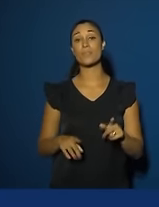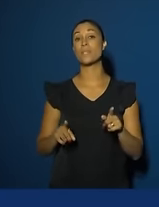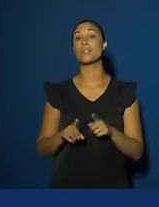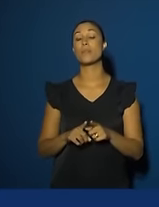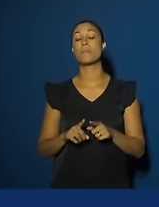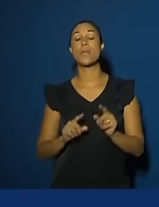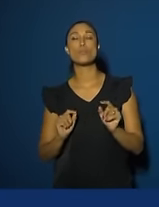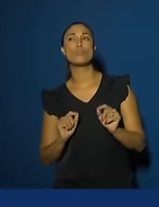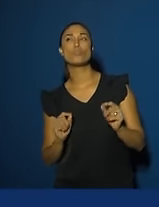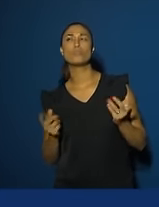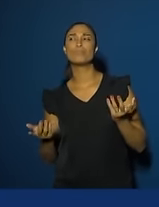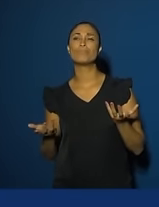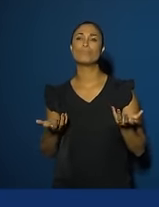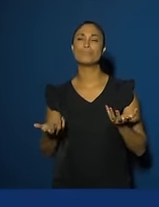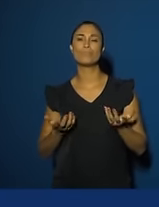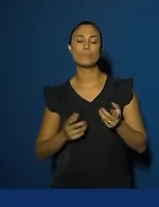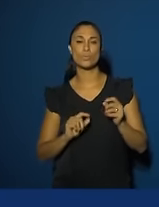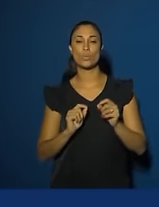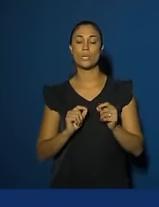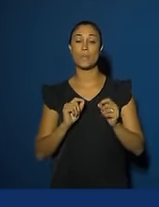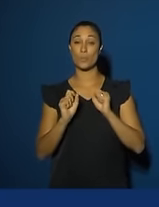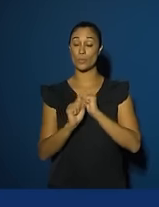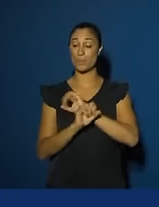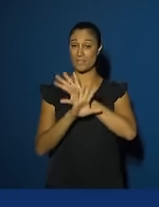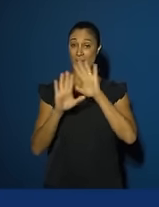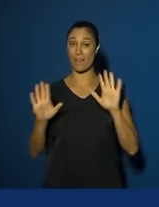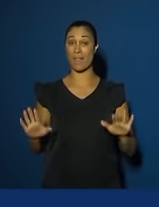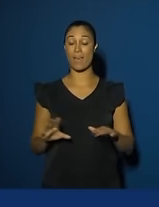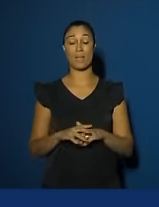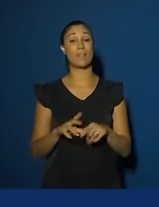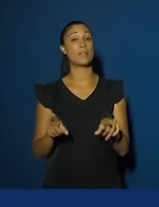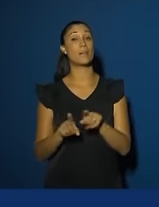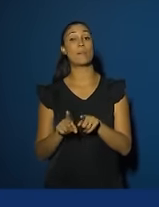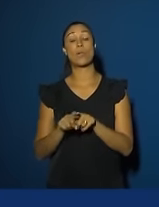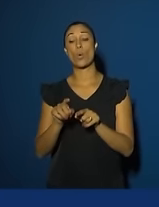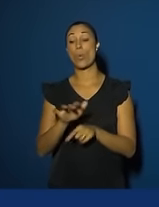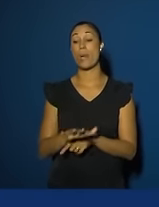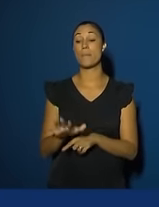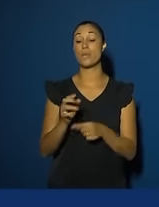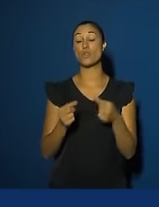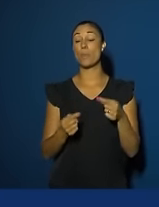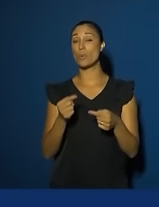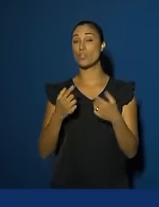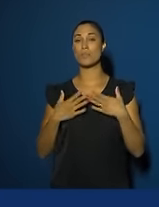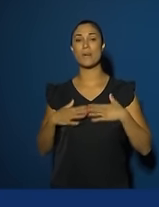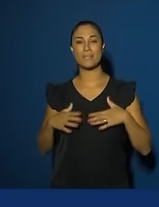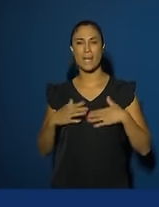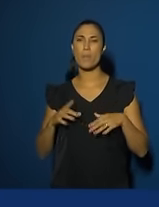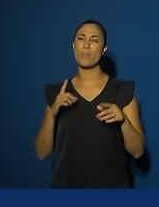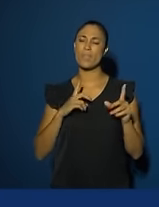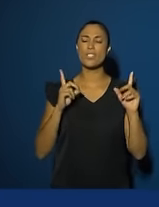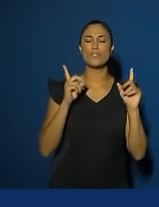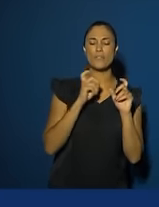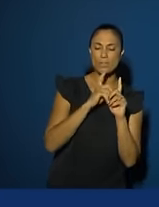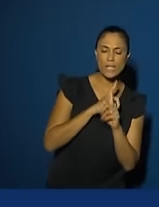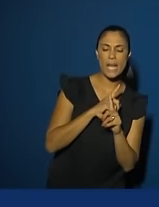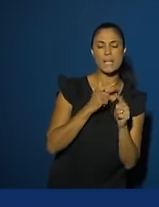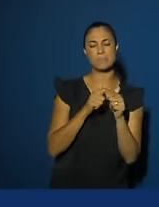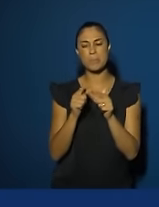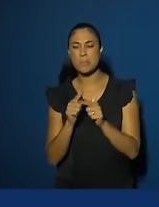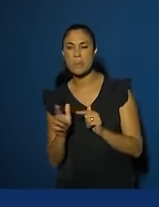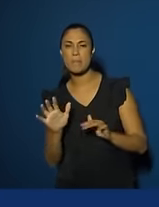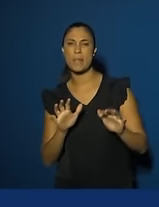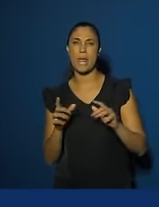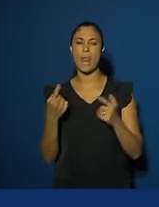a previsibilidade muito mais clara com ambiente político um pouco mais calmo sempre com seus OB com as suas divergências